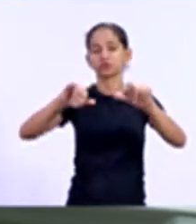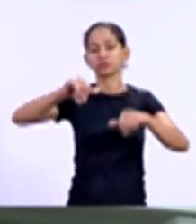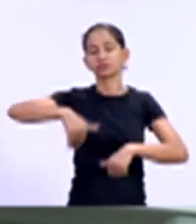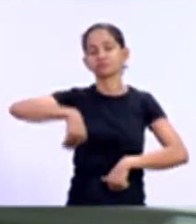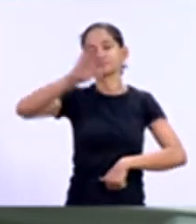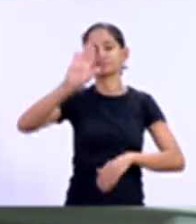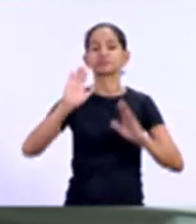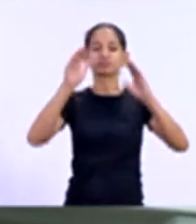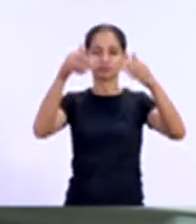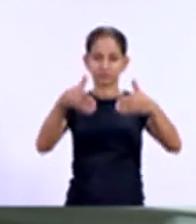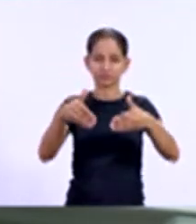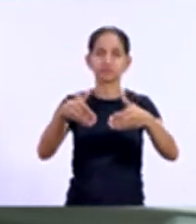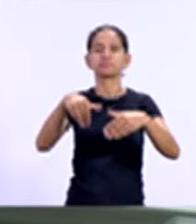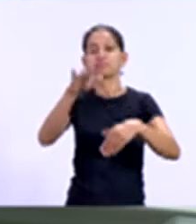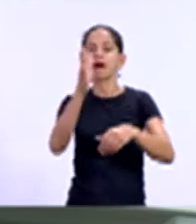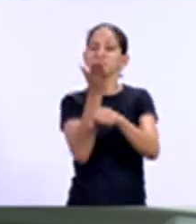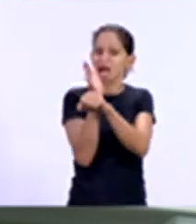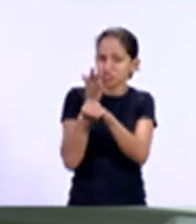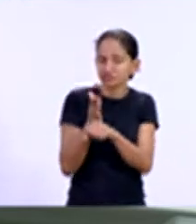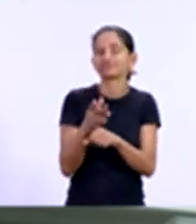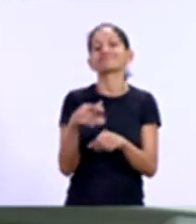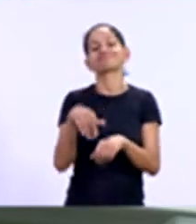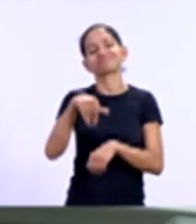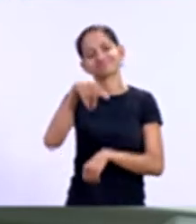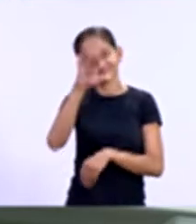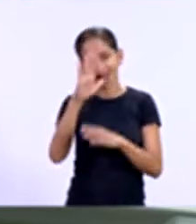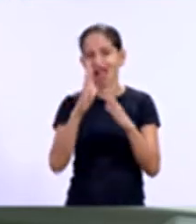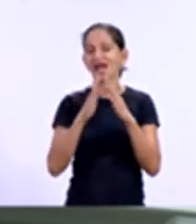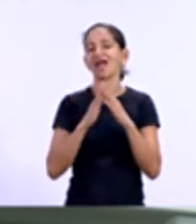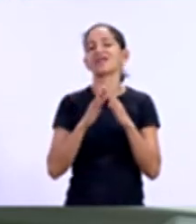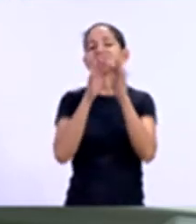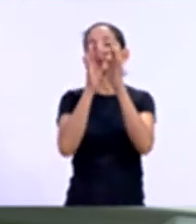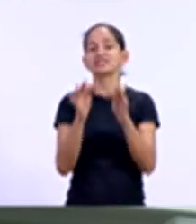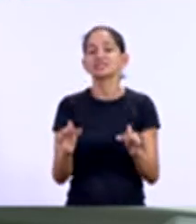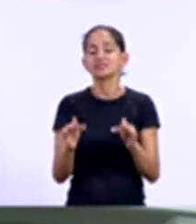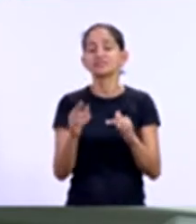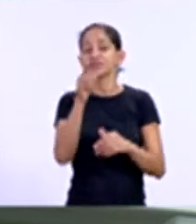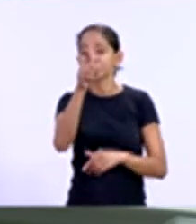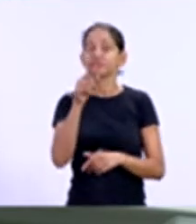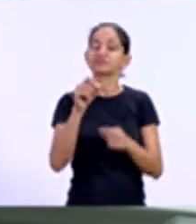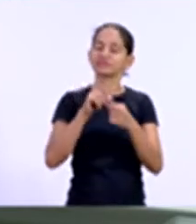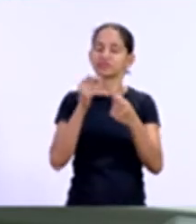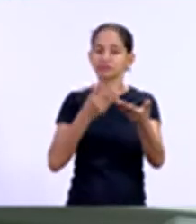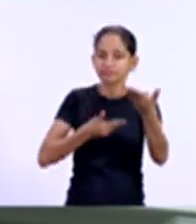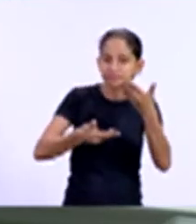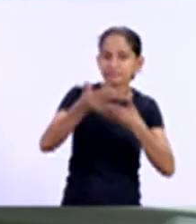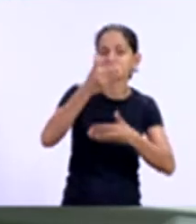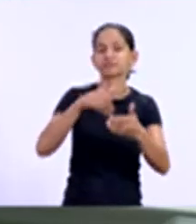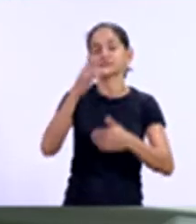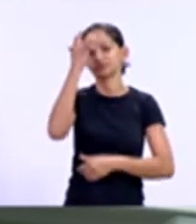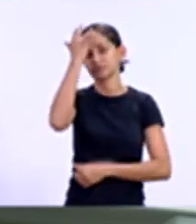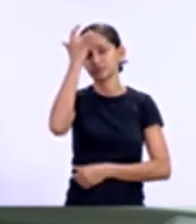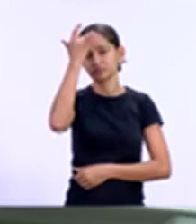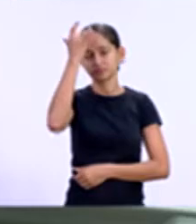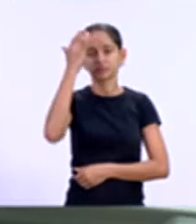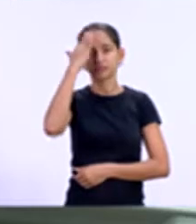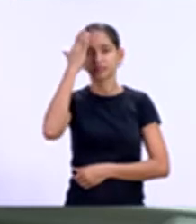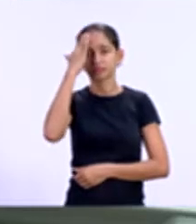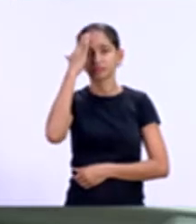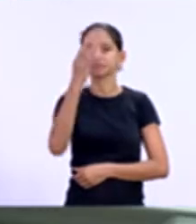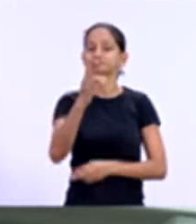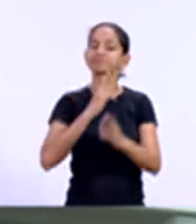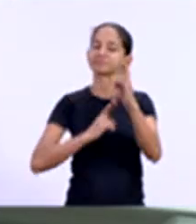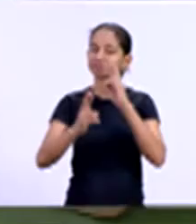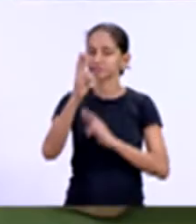fórum, questionário e tarefa, que são formas mais simples de você interagir no ambiente, também